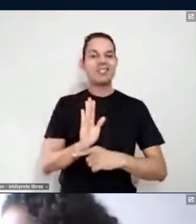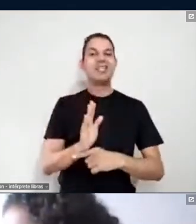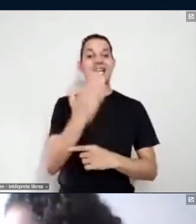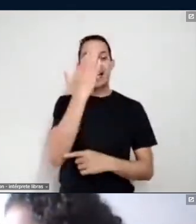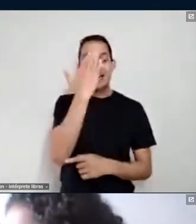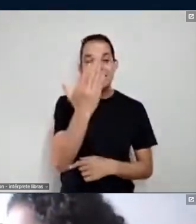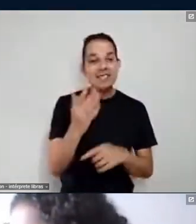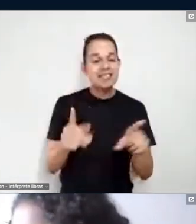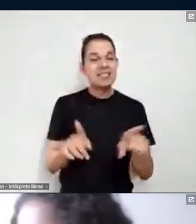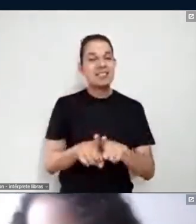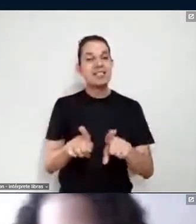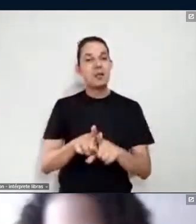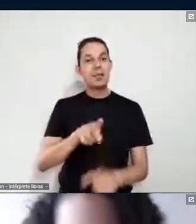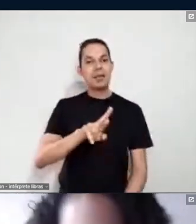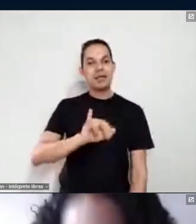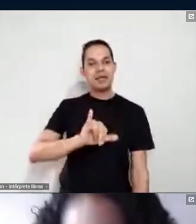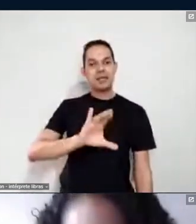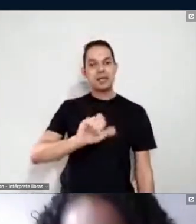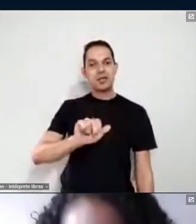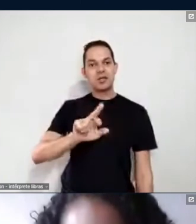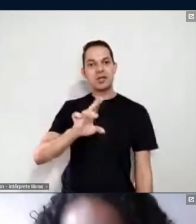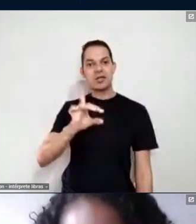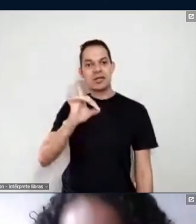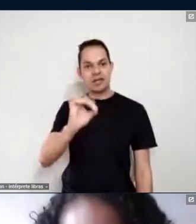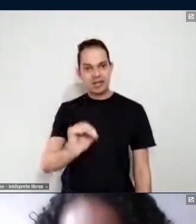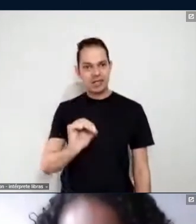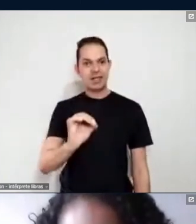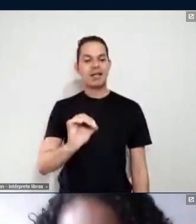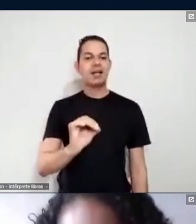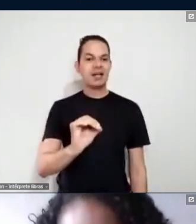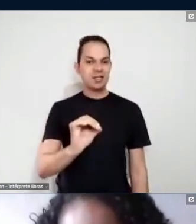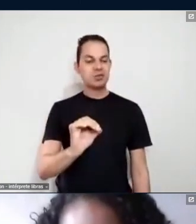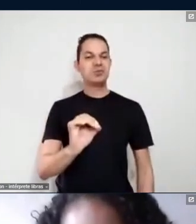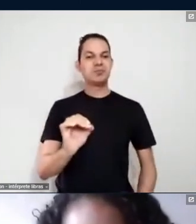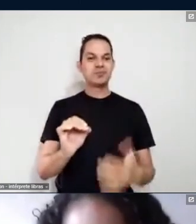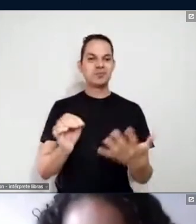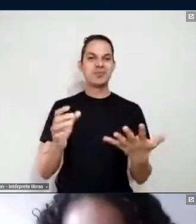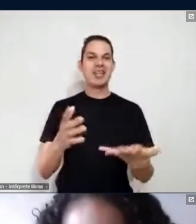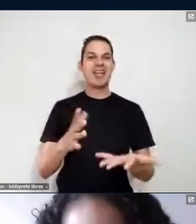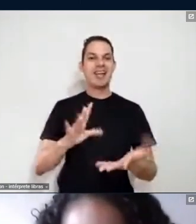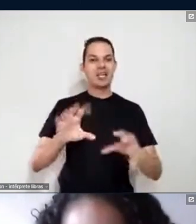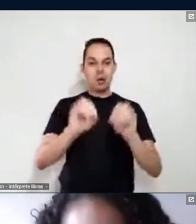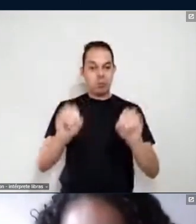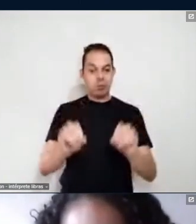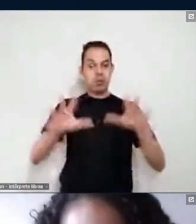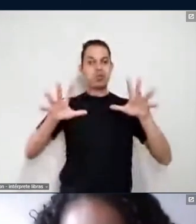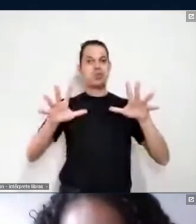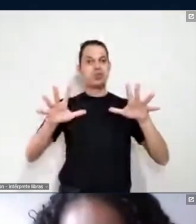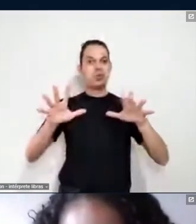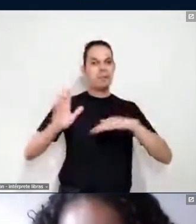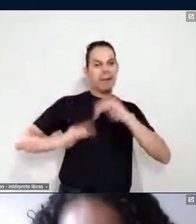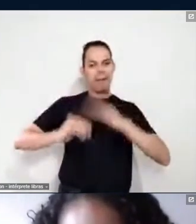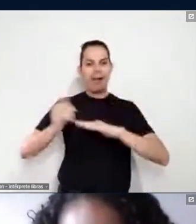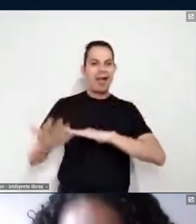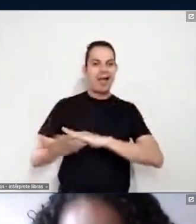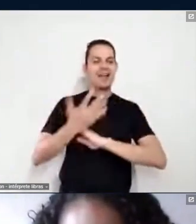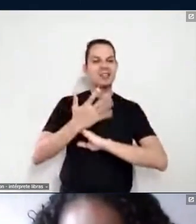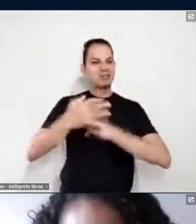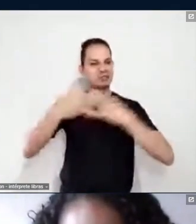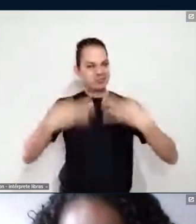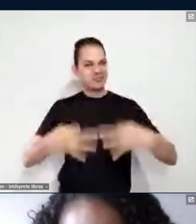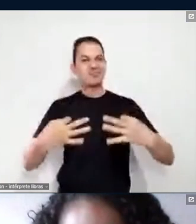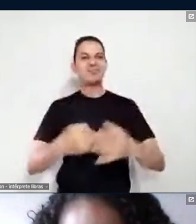também o Ricardo. Sim, sim. personal mágico, Ricardo mágico. Muito, muito